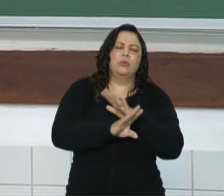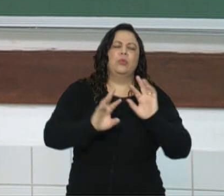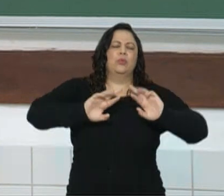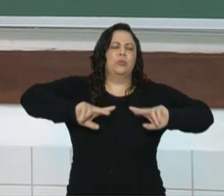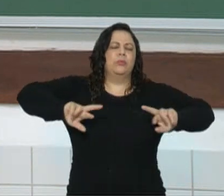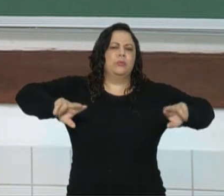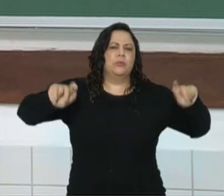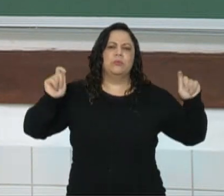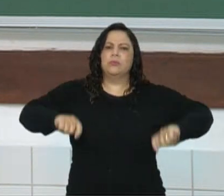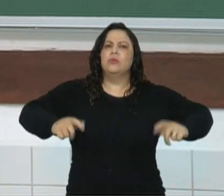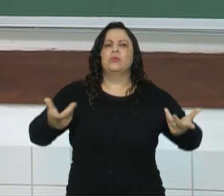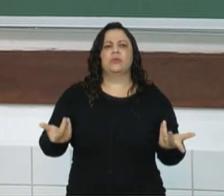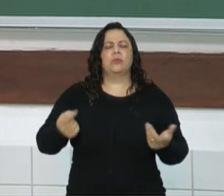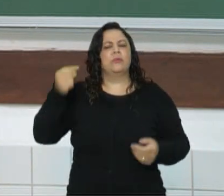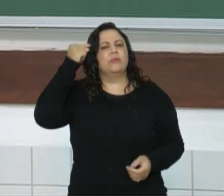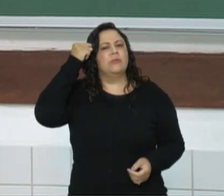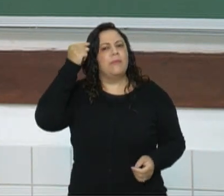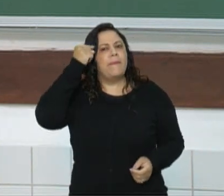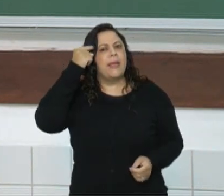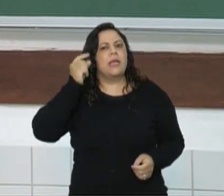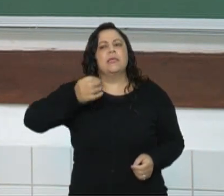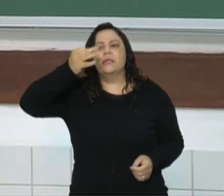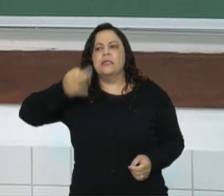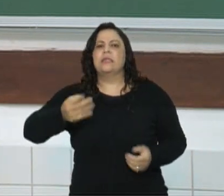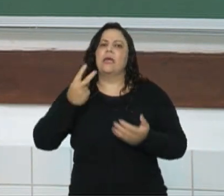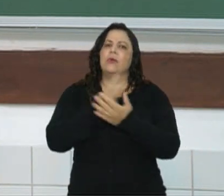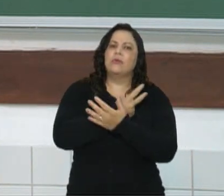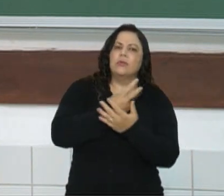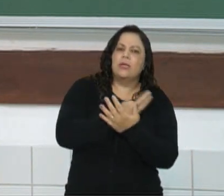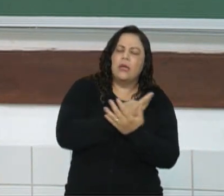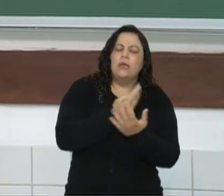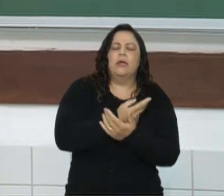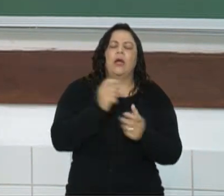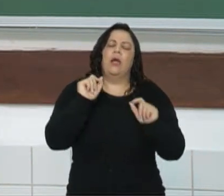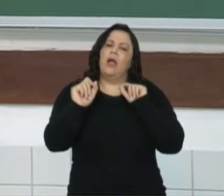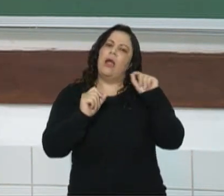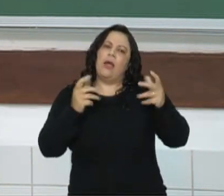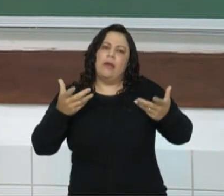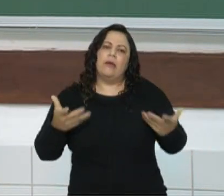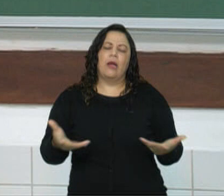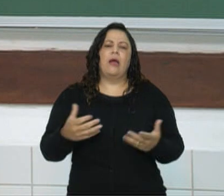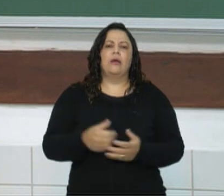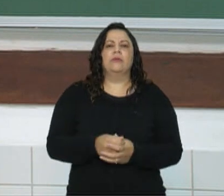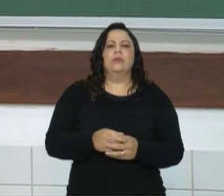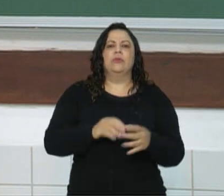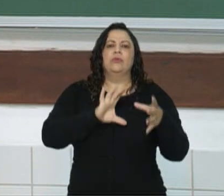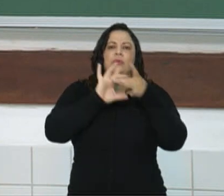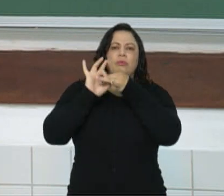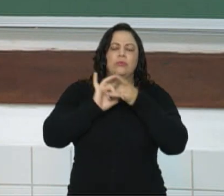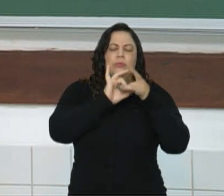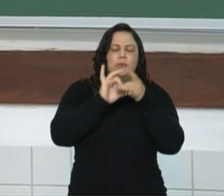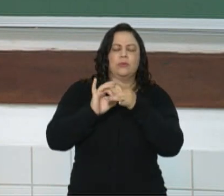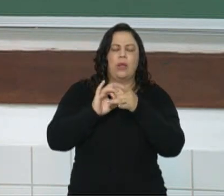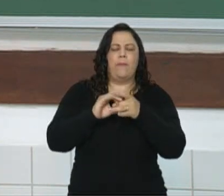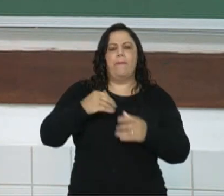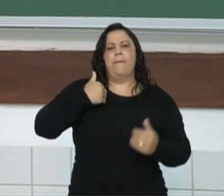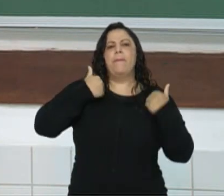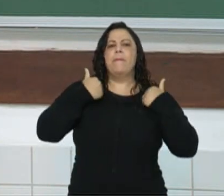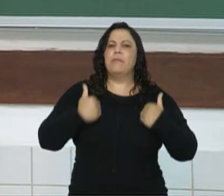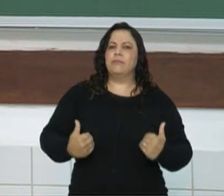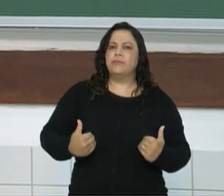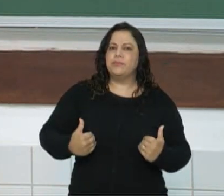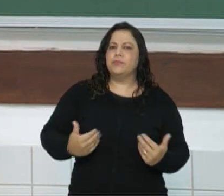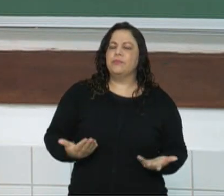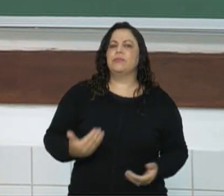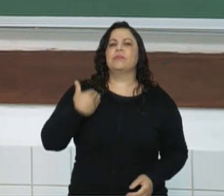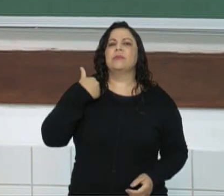determinado pelo que se pensa ser adequado ou inadequado, pelo certo e pelo errado, que corresponde à moralidade ou a algum aspecto